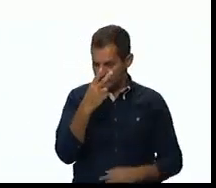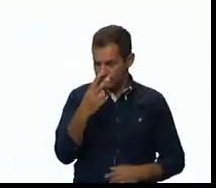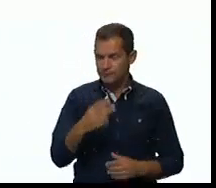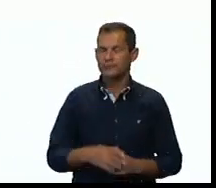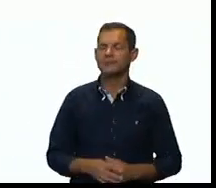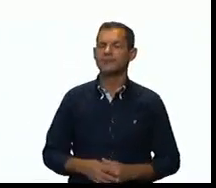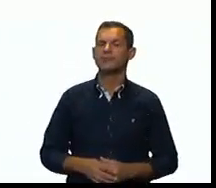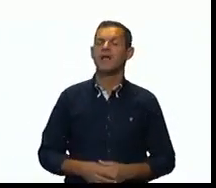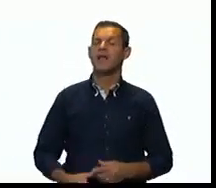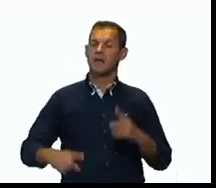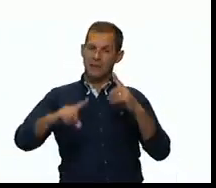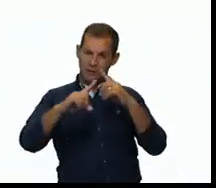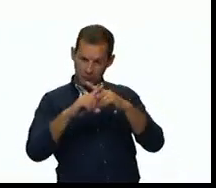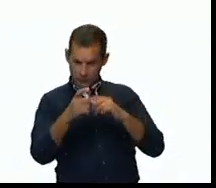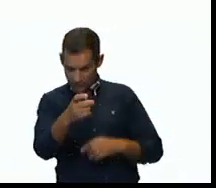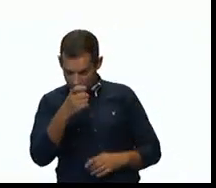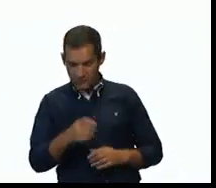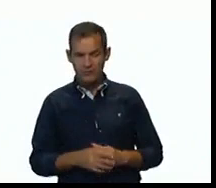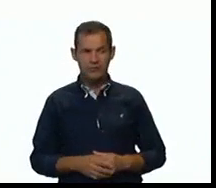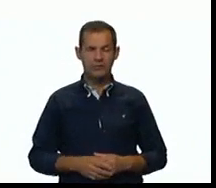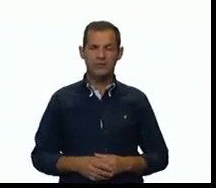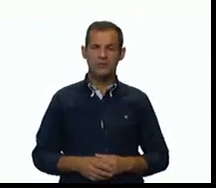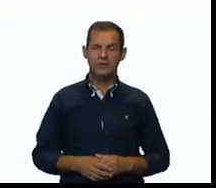2, vezes o x